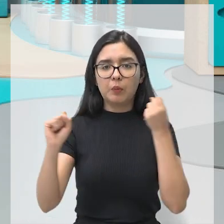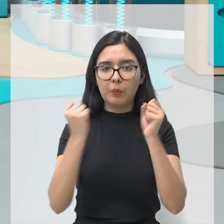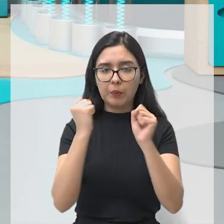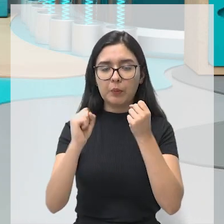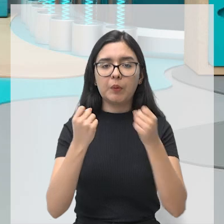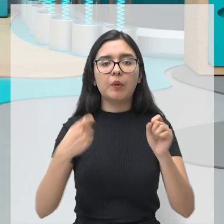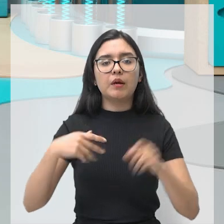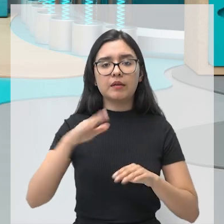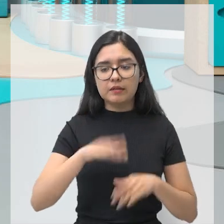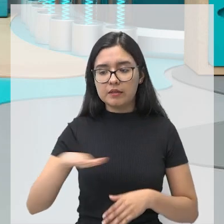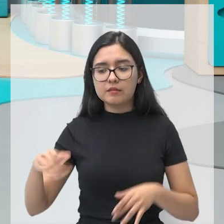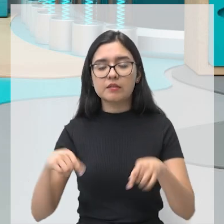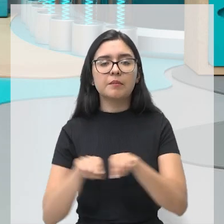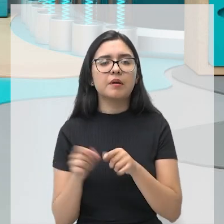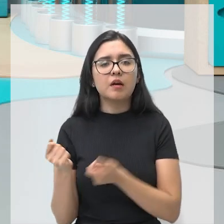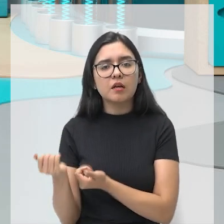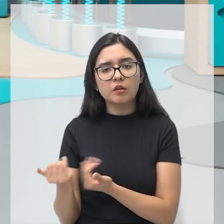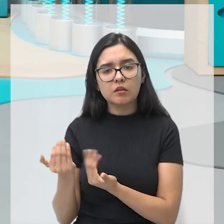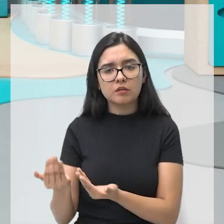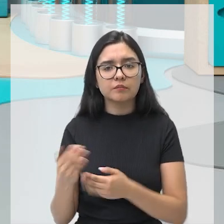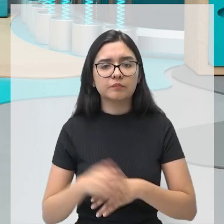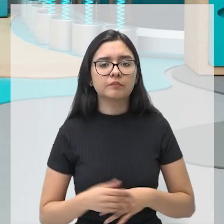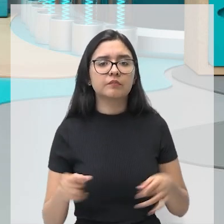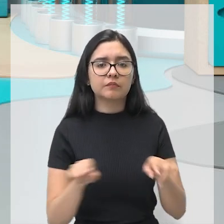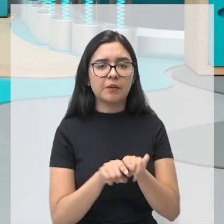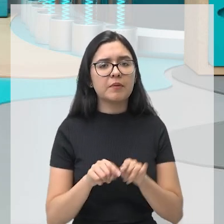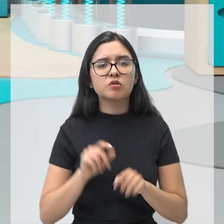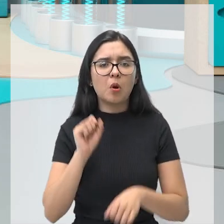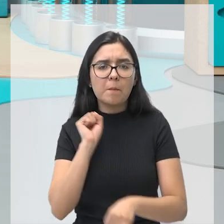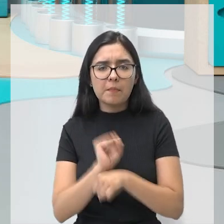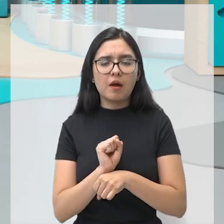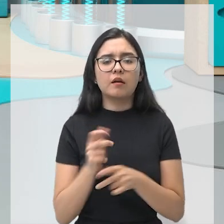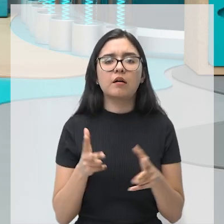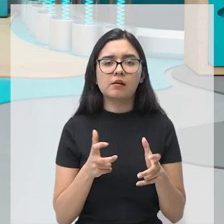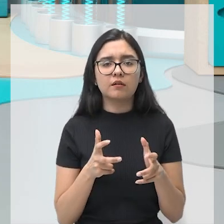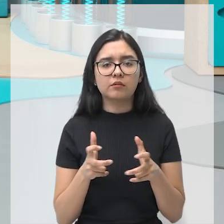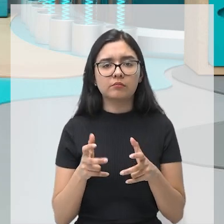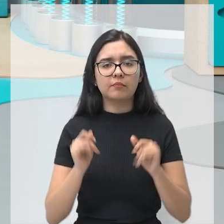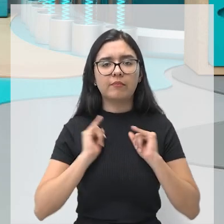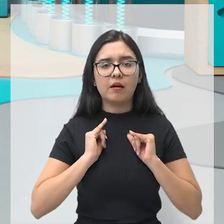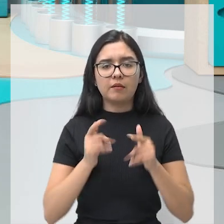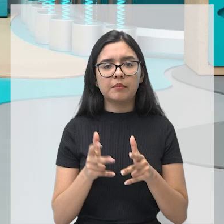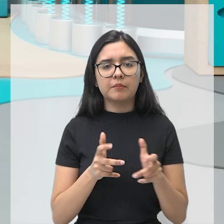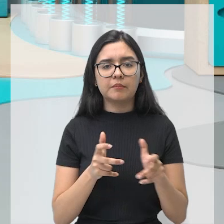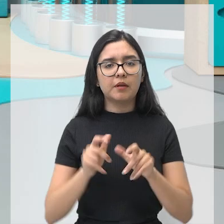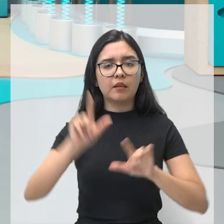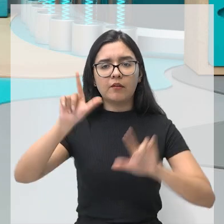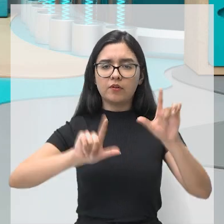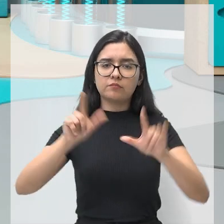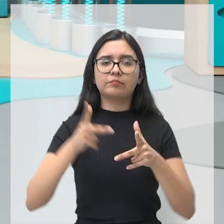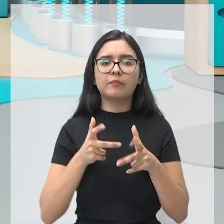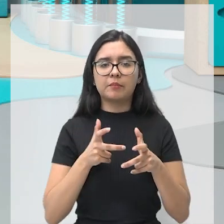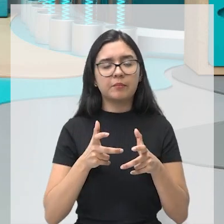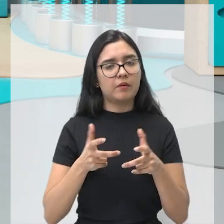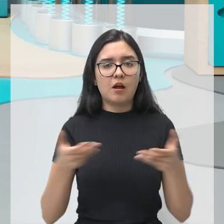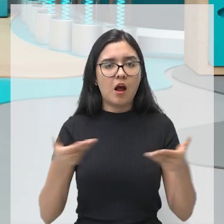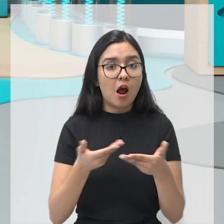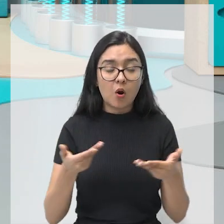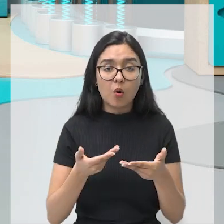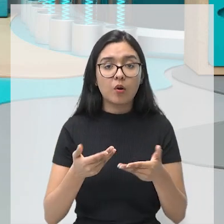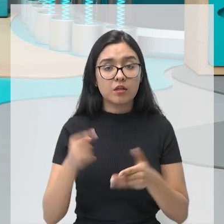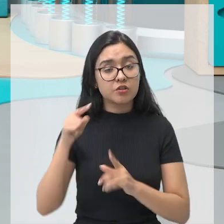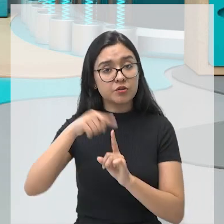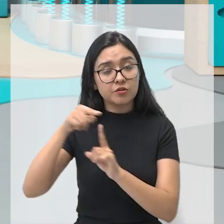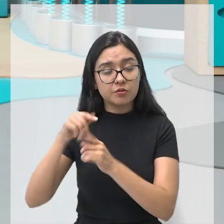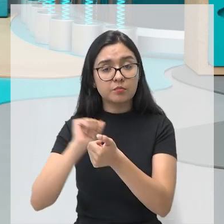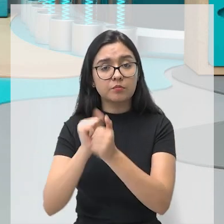crianças e adolescentes. Eles tiram aquela pegada ali estática, do controle na mão, meio parado na frente da televisão. Você vai ter que se